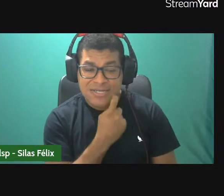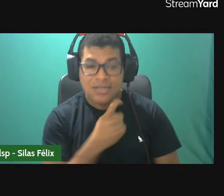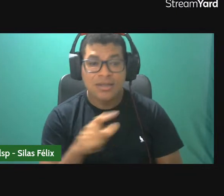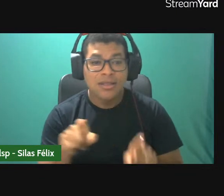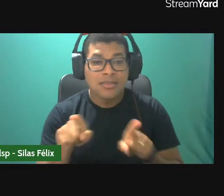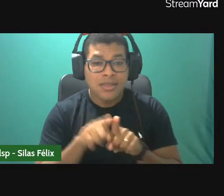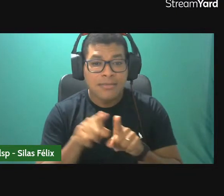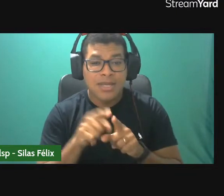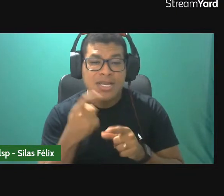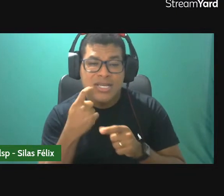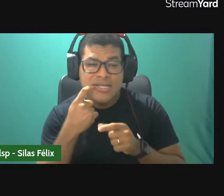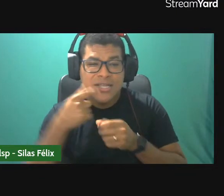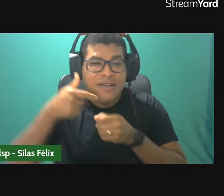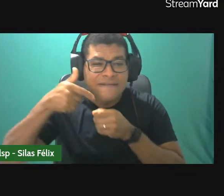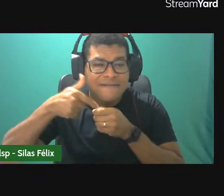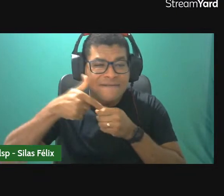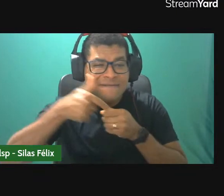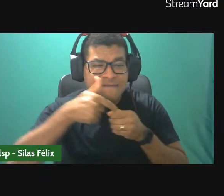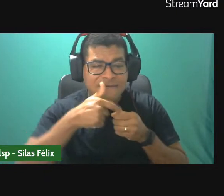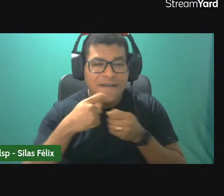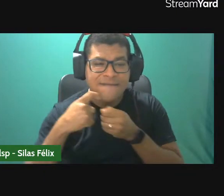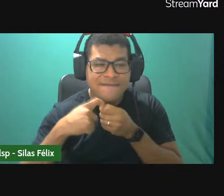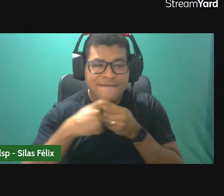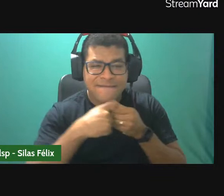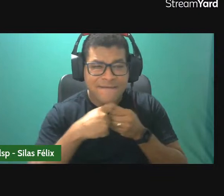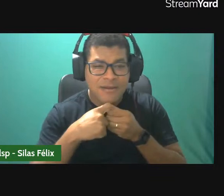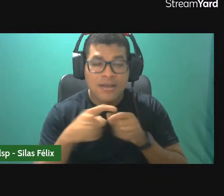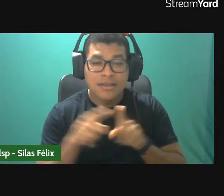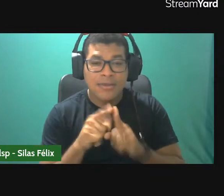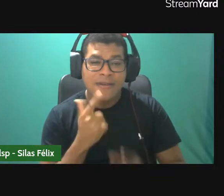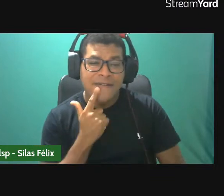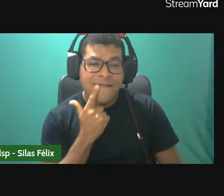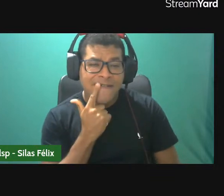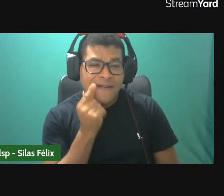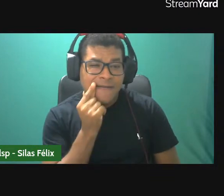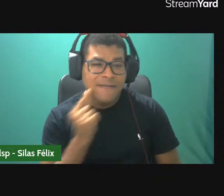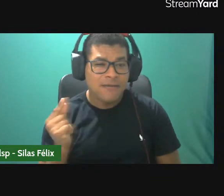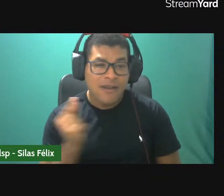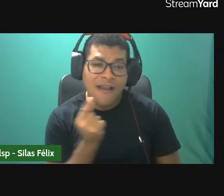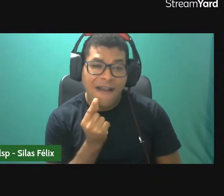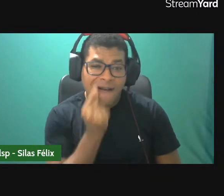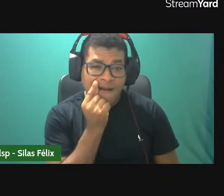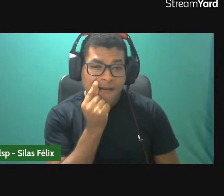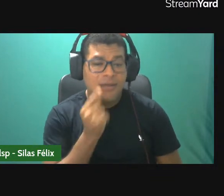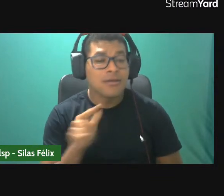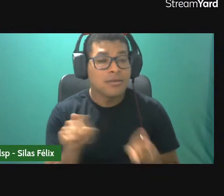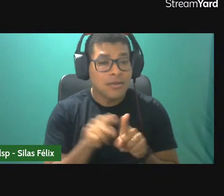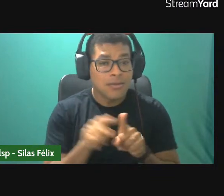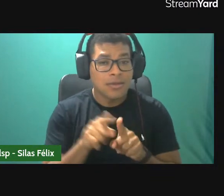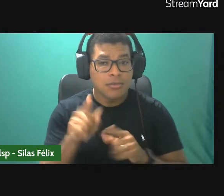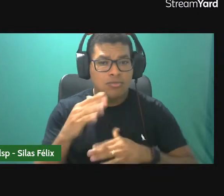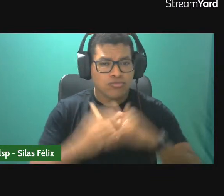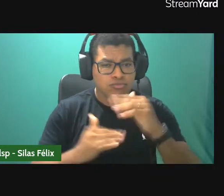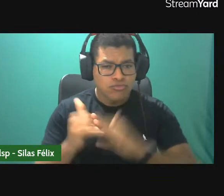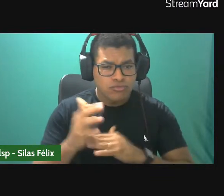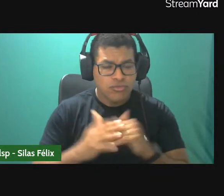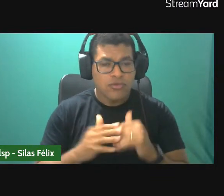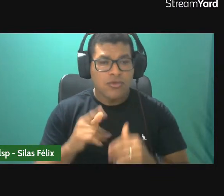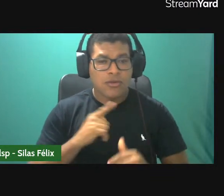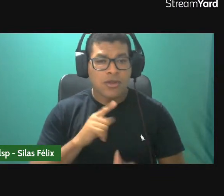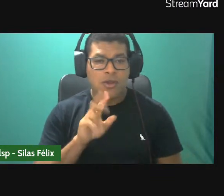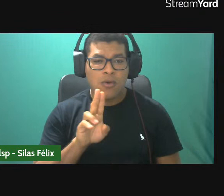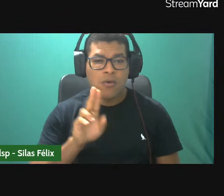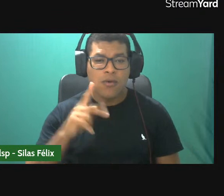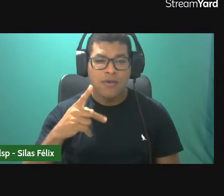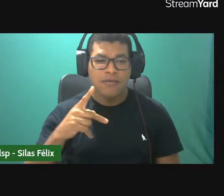periodontia, especialista em implantodontia, cirurgião dentista perito pela UFVJM